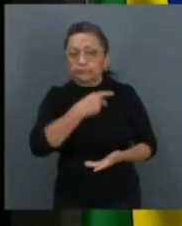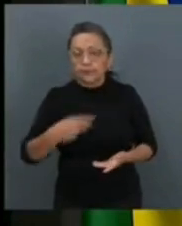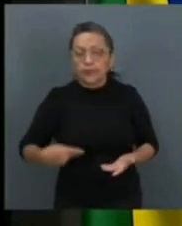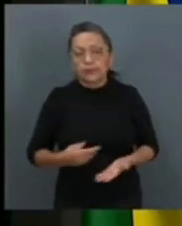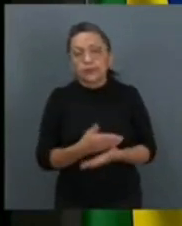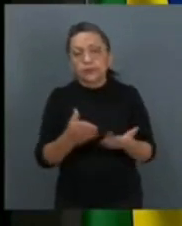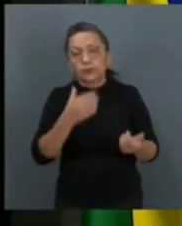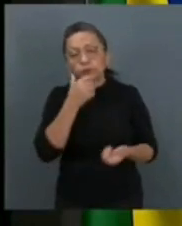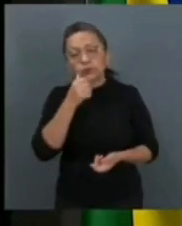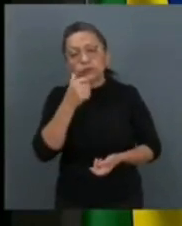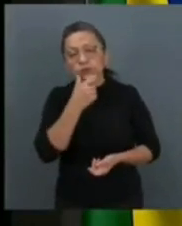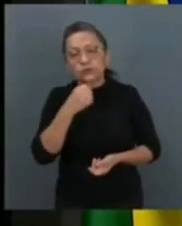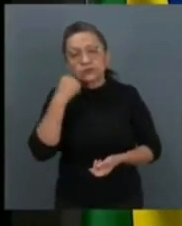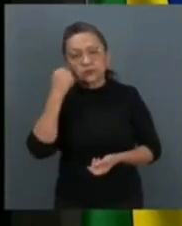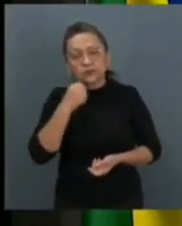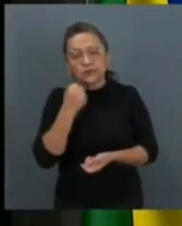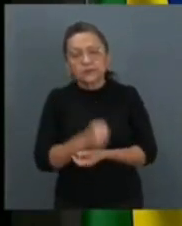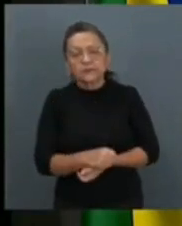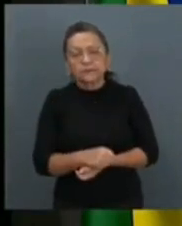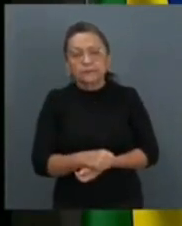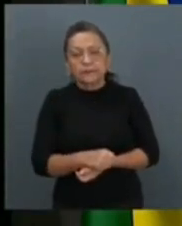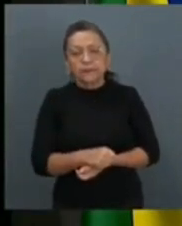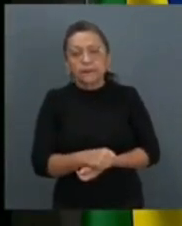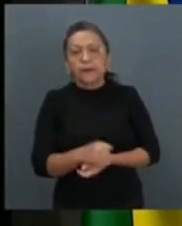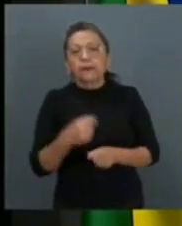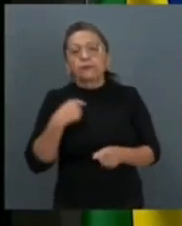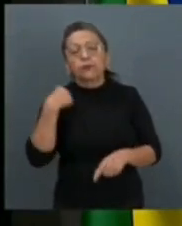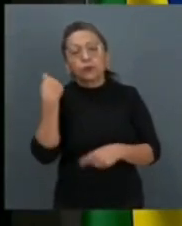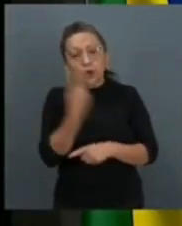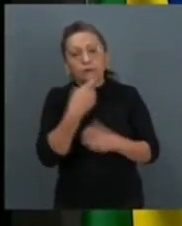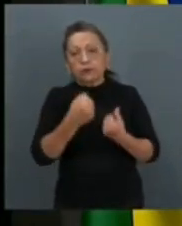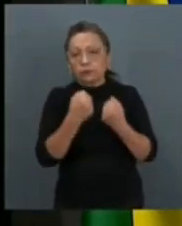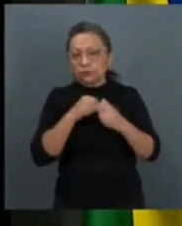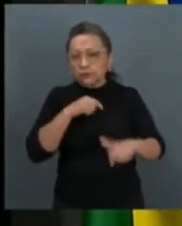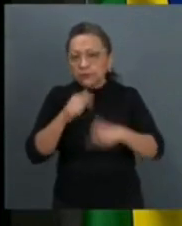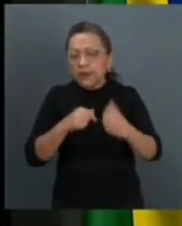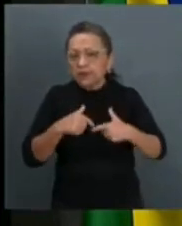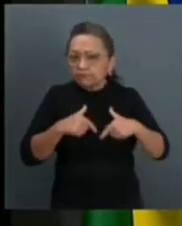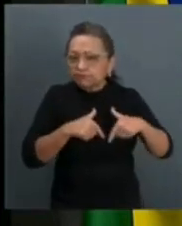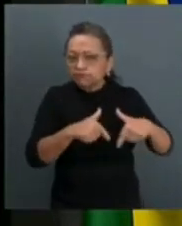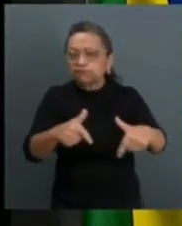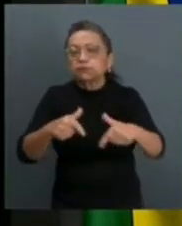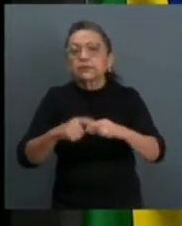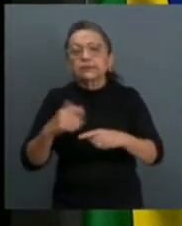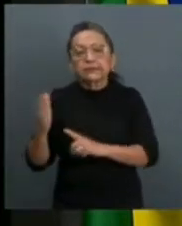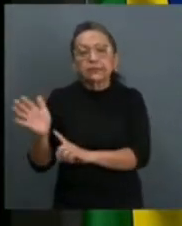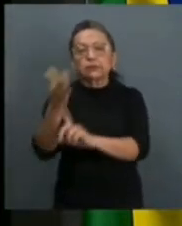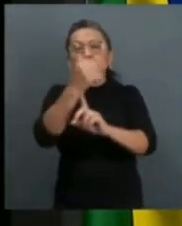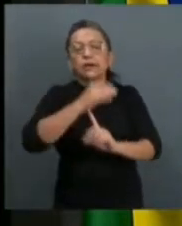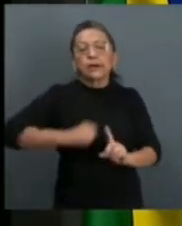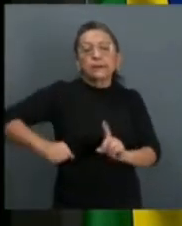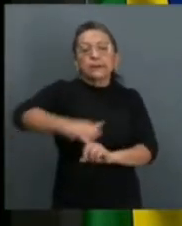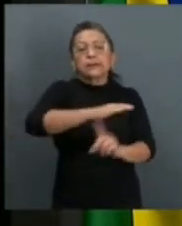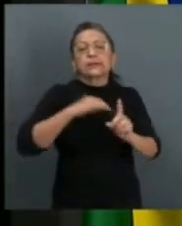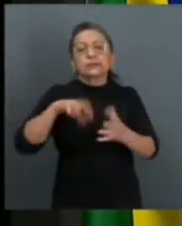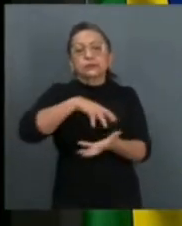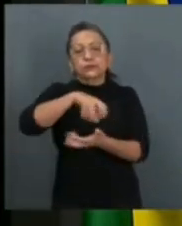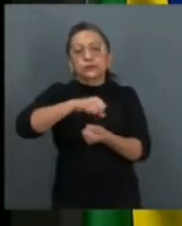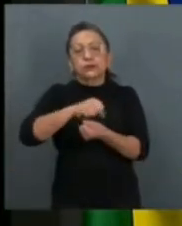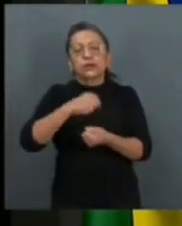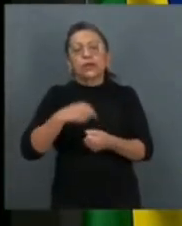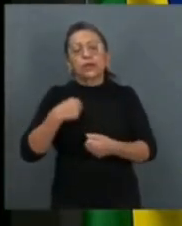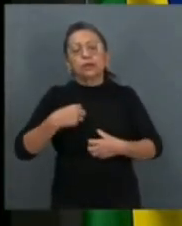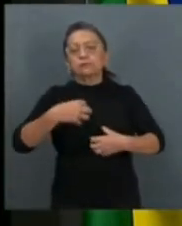e senhores senadores e senadoras, trabalharemos na vanguarda mundial das tecnologias ambientais sustentáveis.